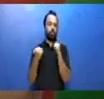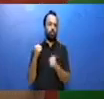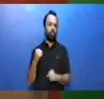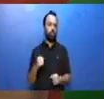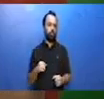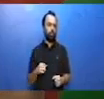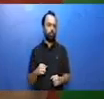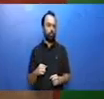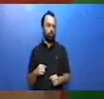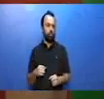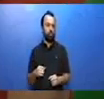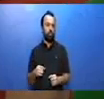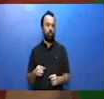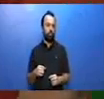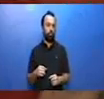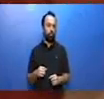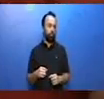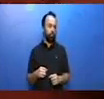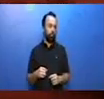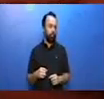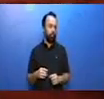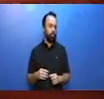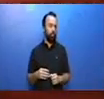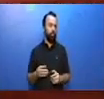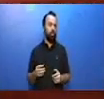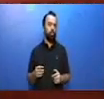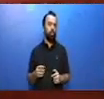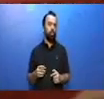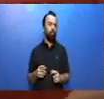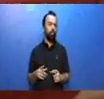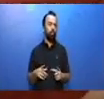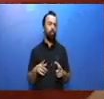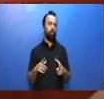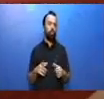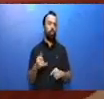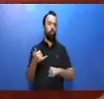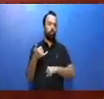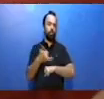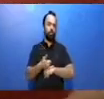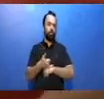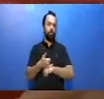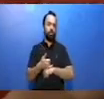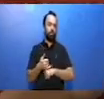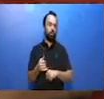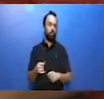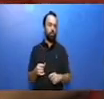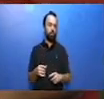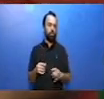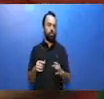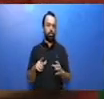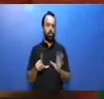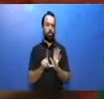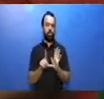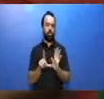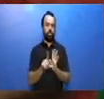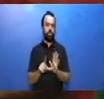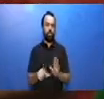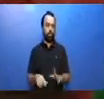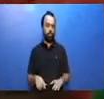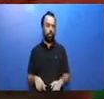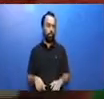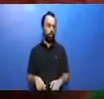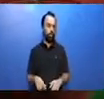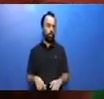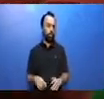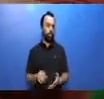Amêndola, que é o Barretos 2. Onde fica o centro comercial? Porque geralmente as cidades pequenas, as pessoas